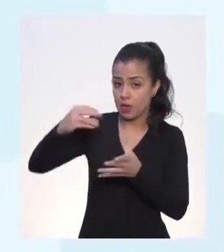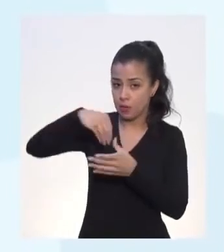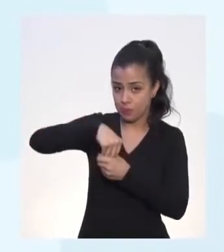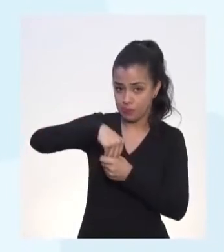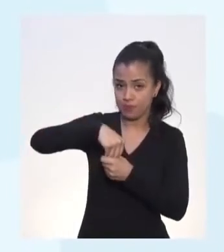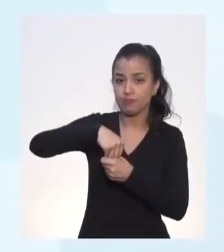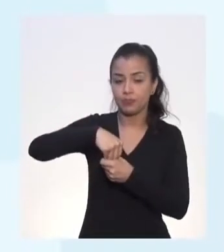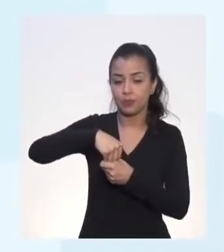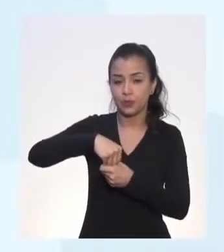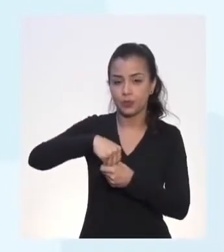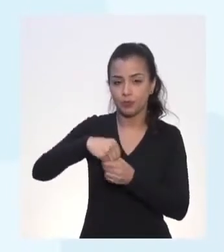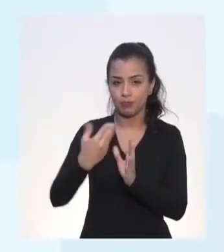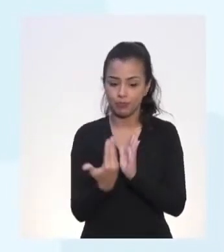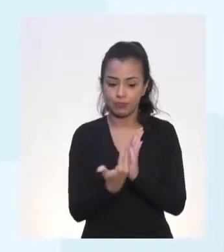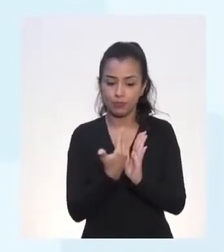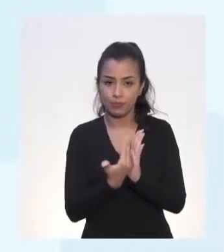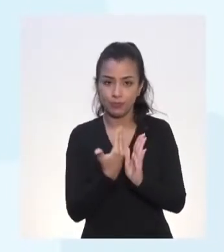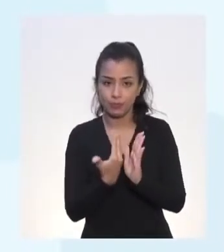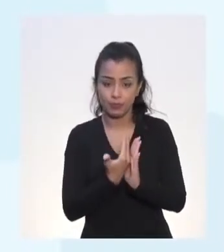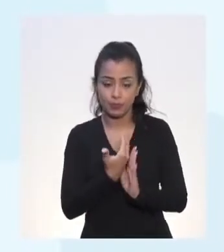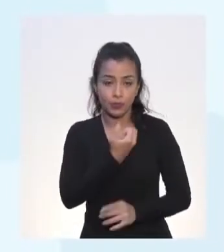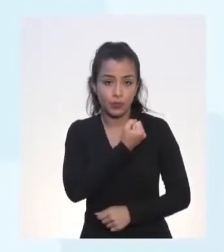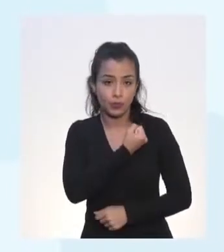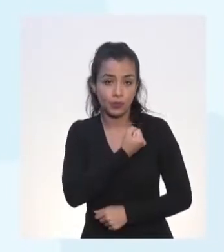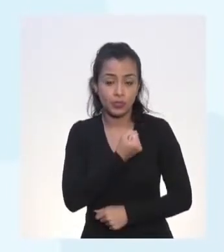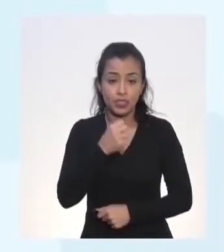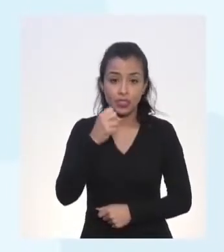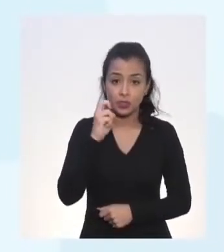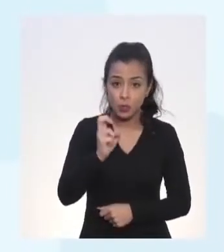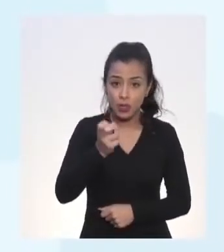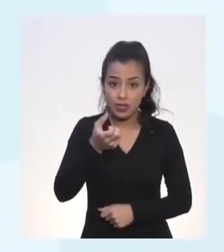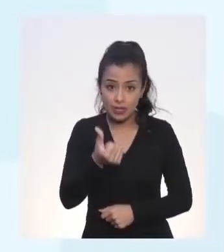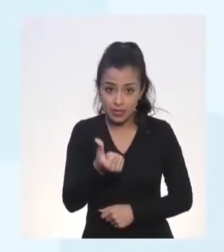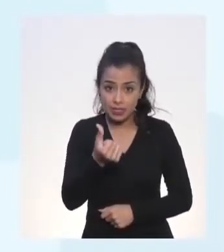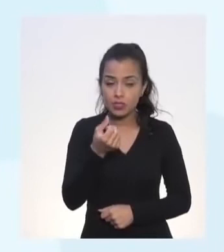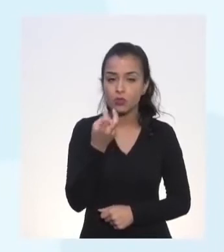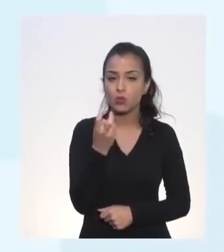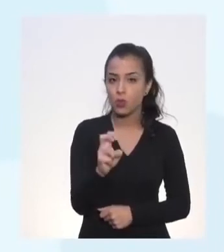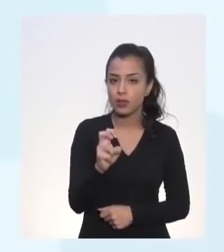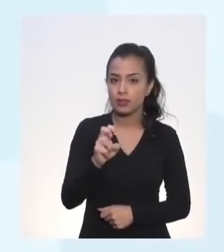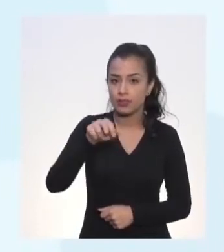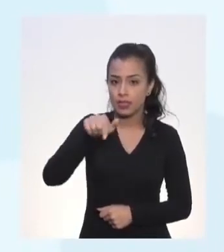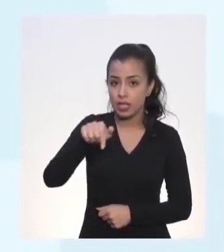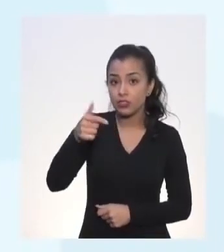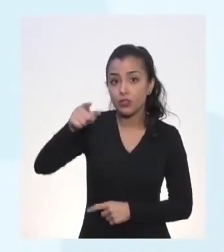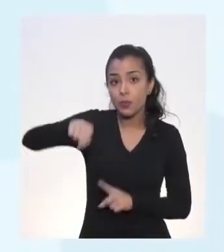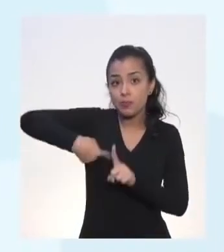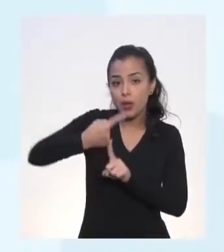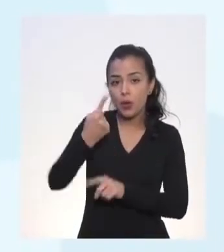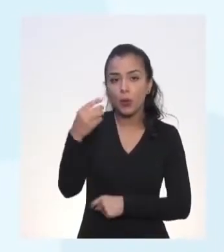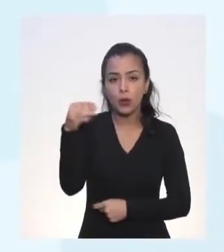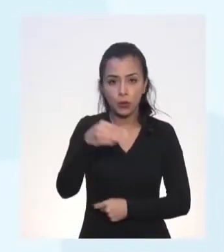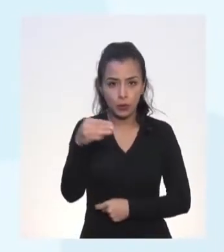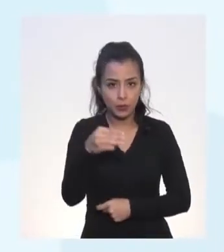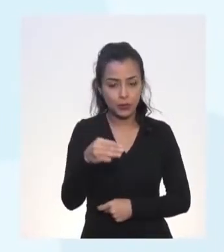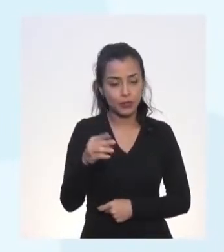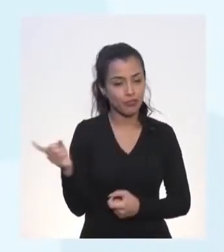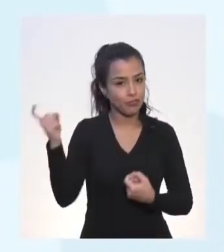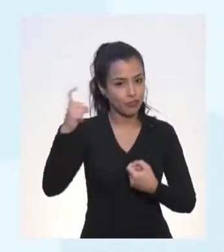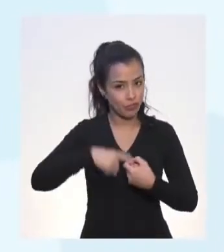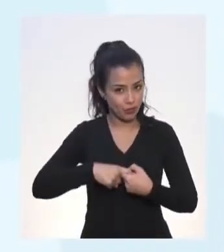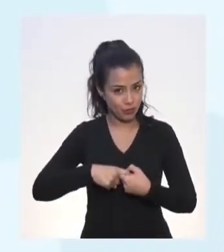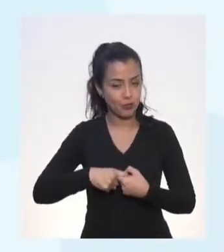Sempre, tá? Do 8º ano, página 56 e 57. Mais um minutinho, Tony? Um minutinho, Um minutinho tranquilo. a gente já